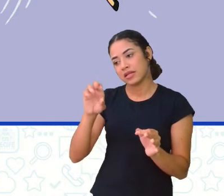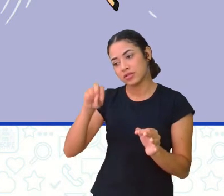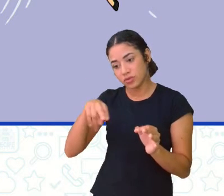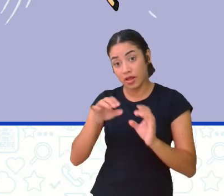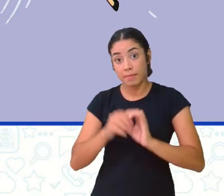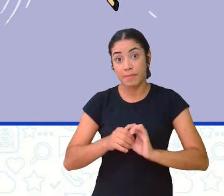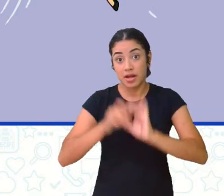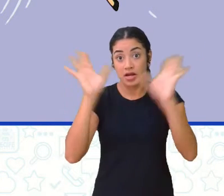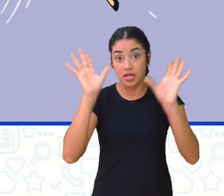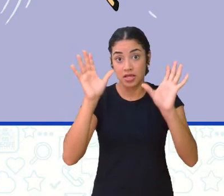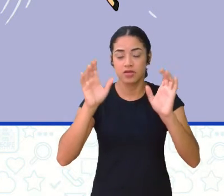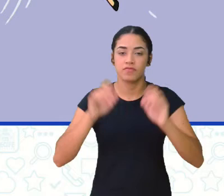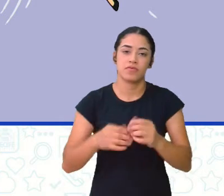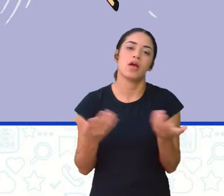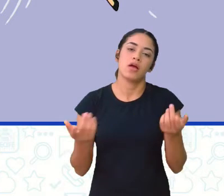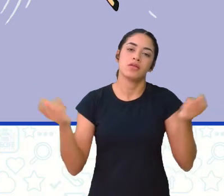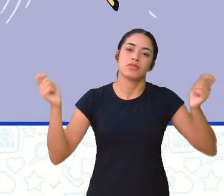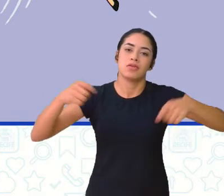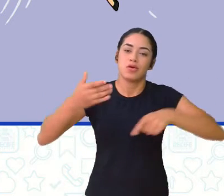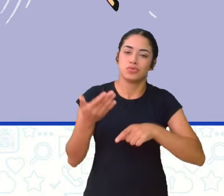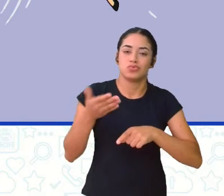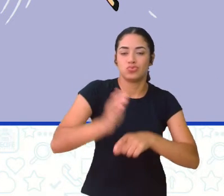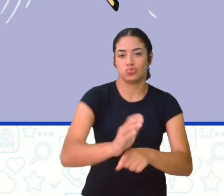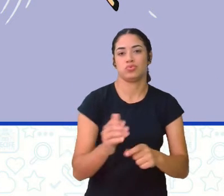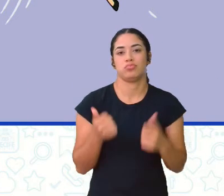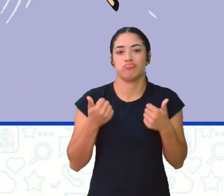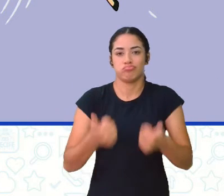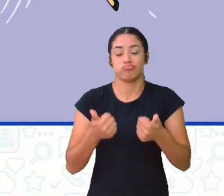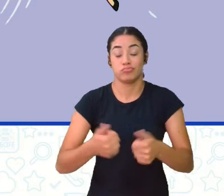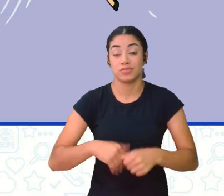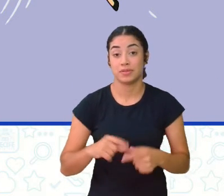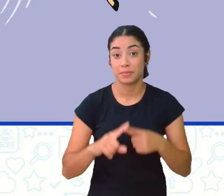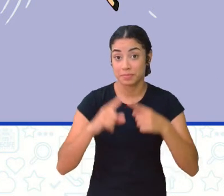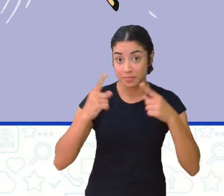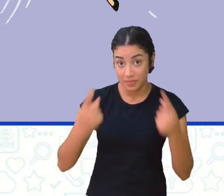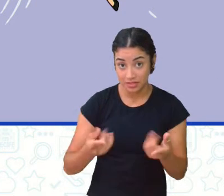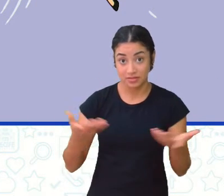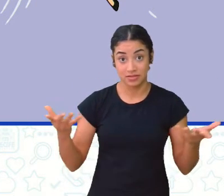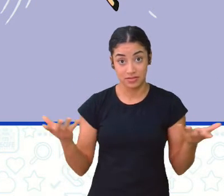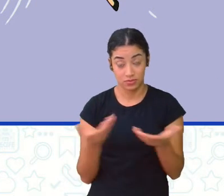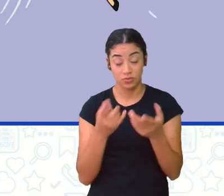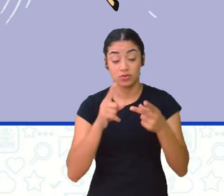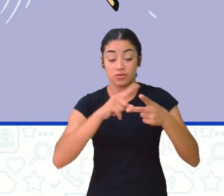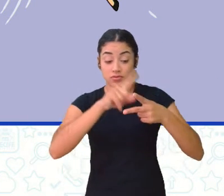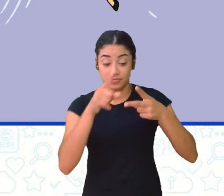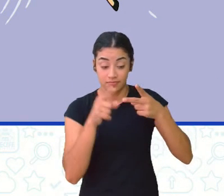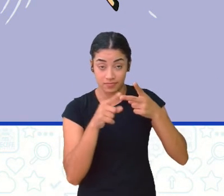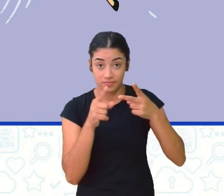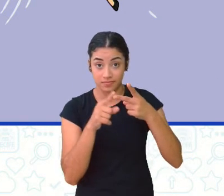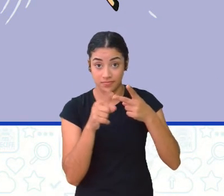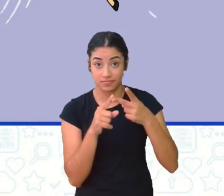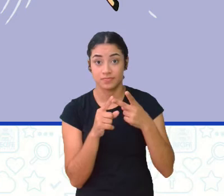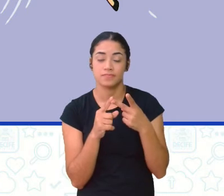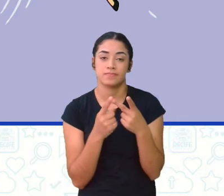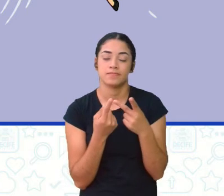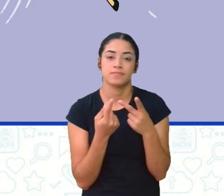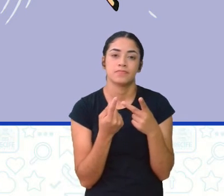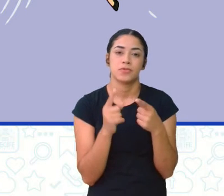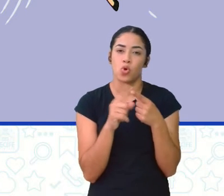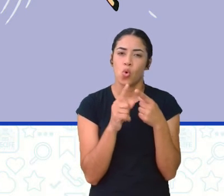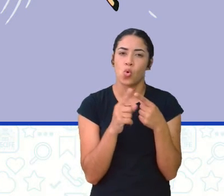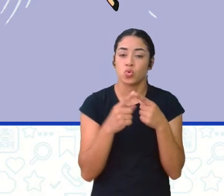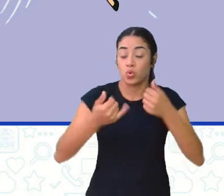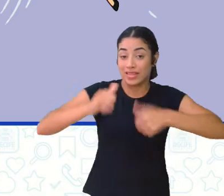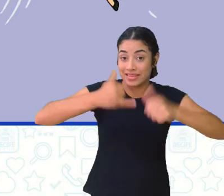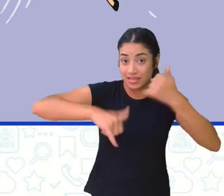aí eles têm como ajudar a fluir melhor. Já nos condutores, né, a gente vai dizer assim, os condutores